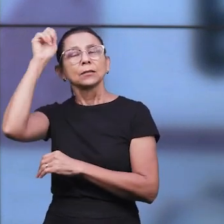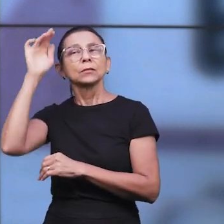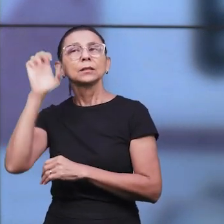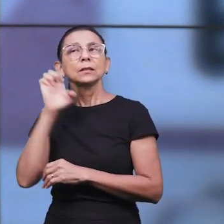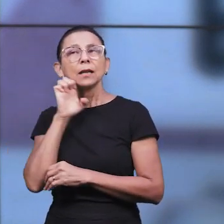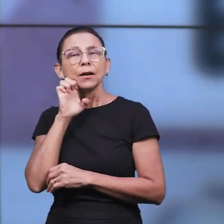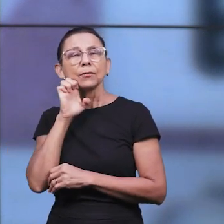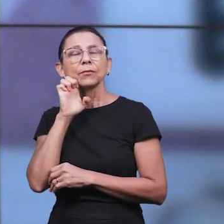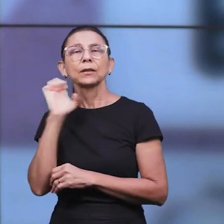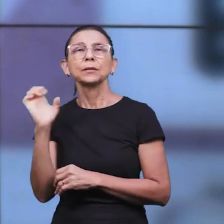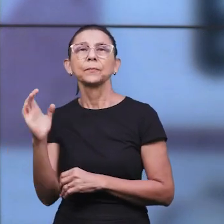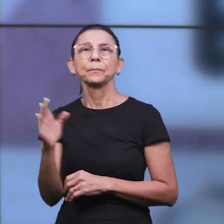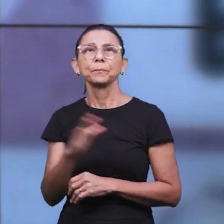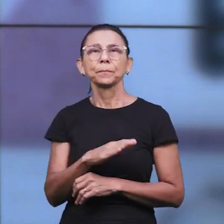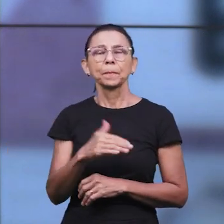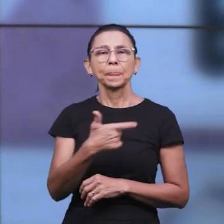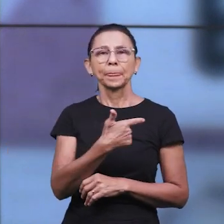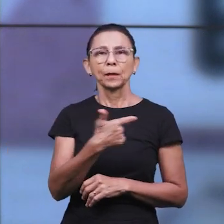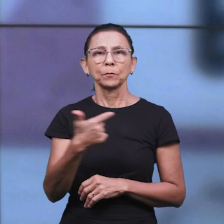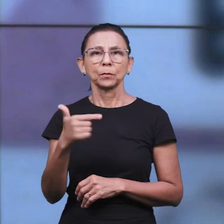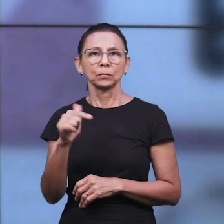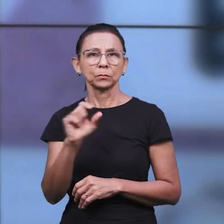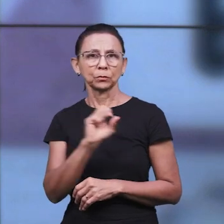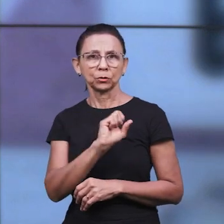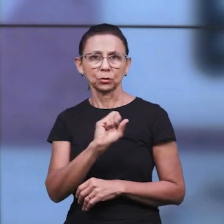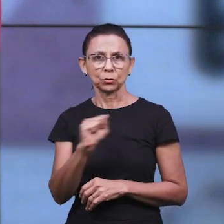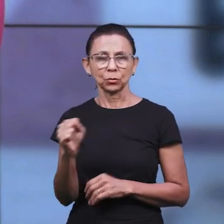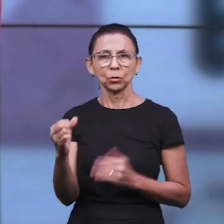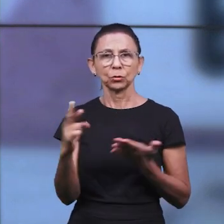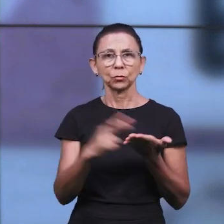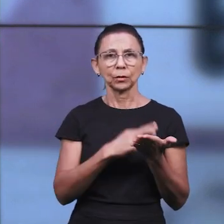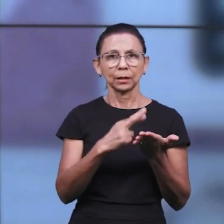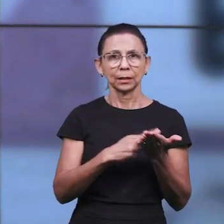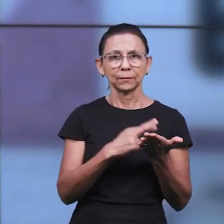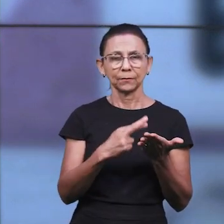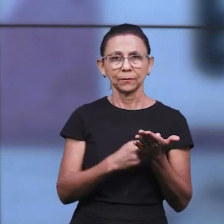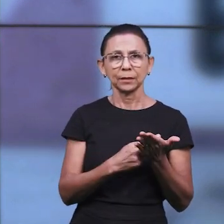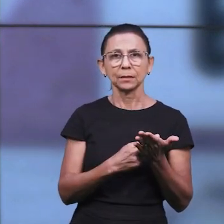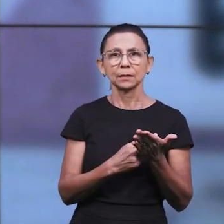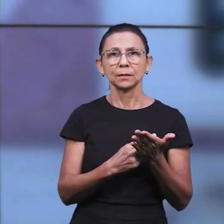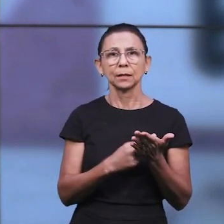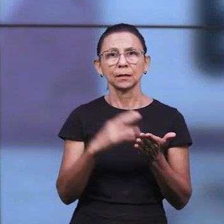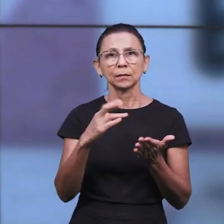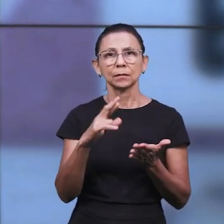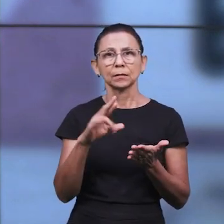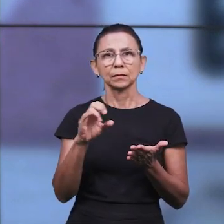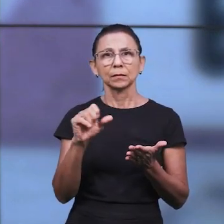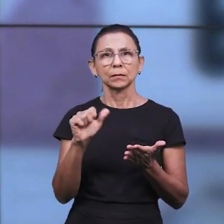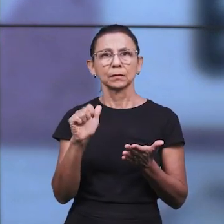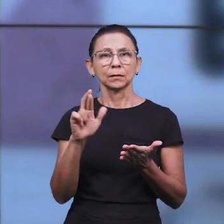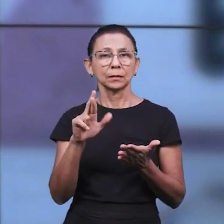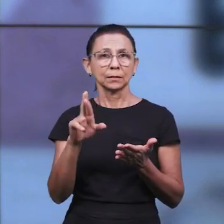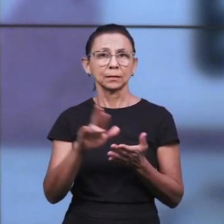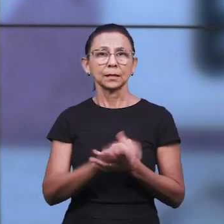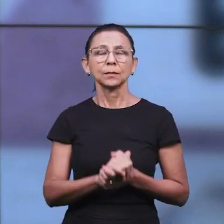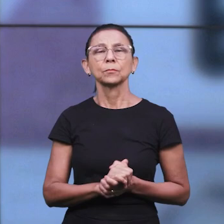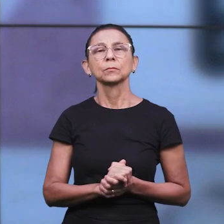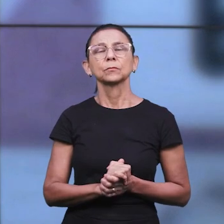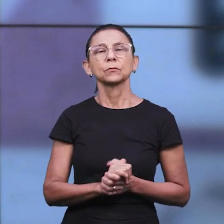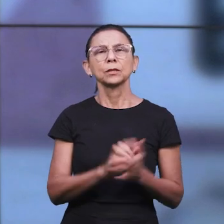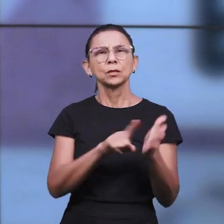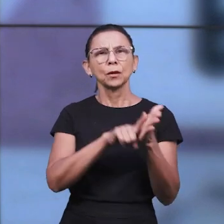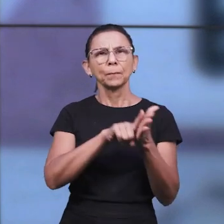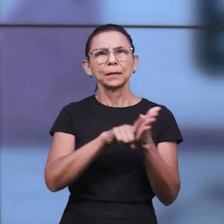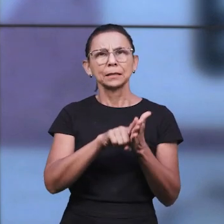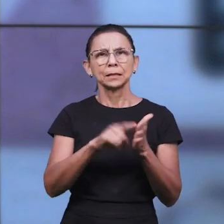em nossos dias. Em 2018, a revista Crescer fez um levantamento nacional com 2.137